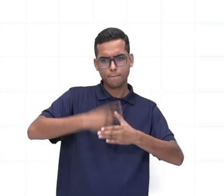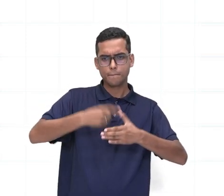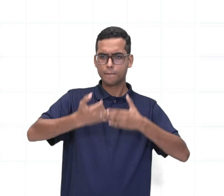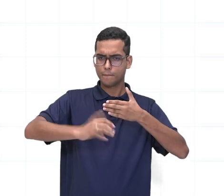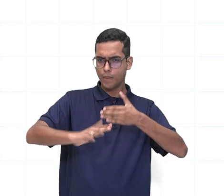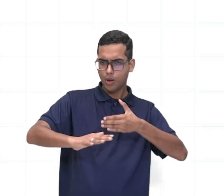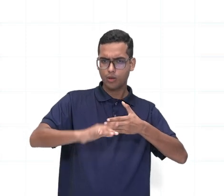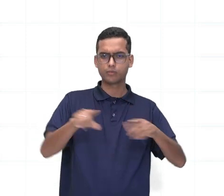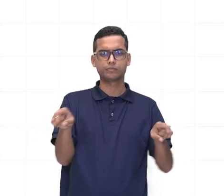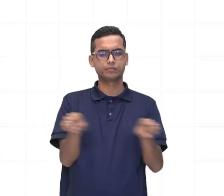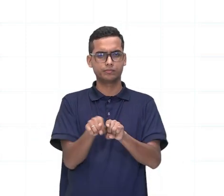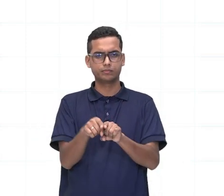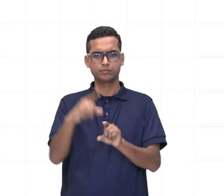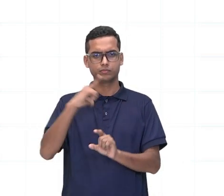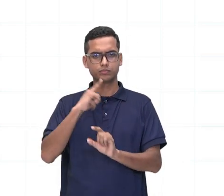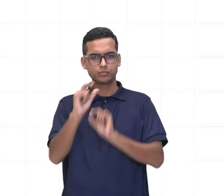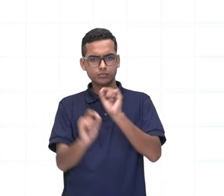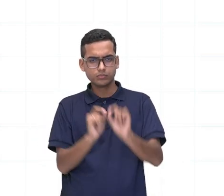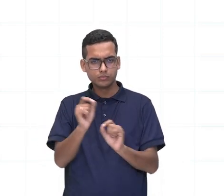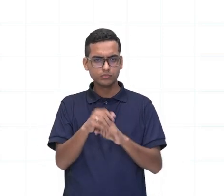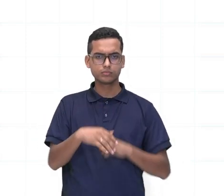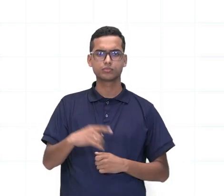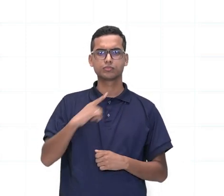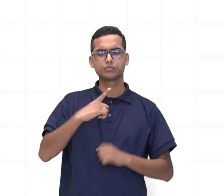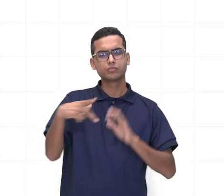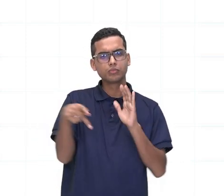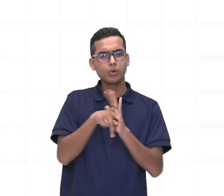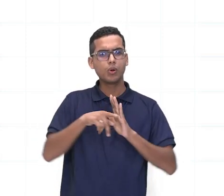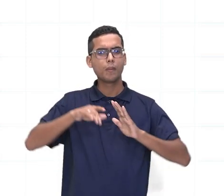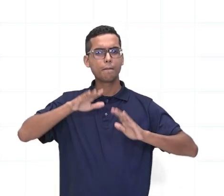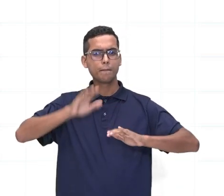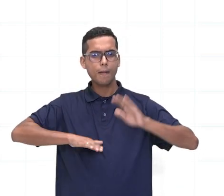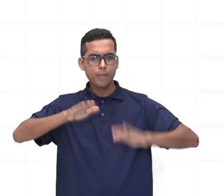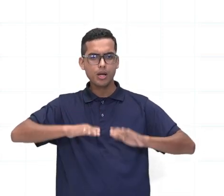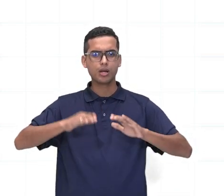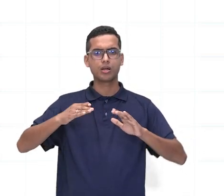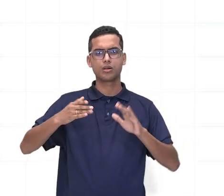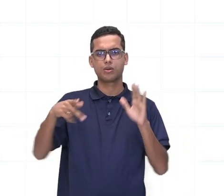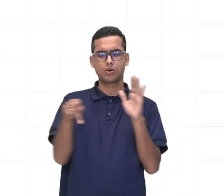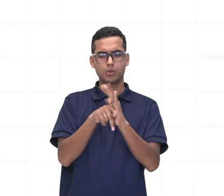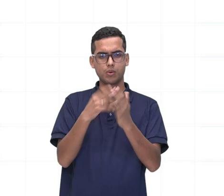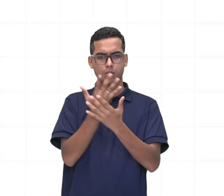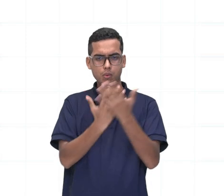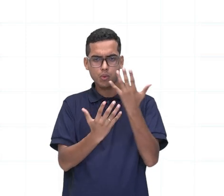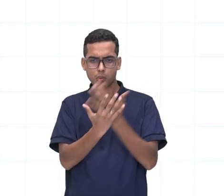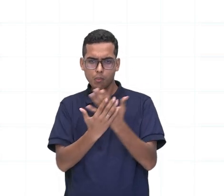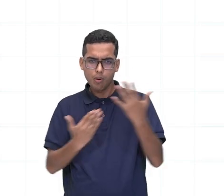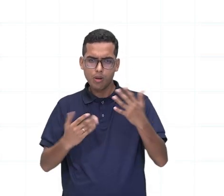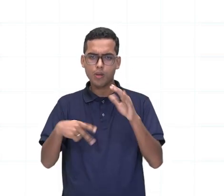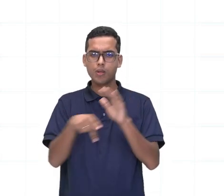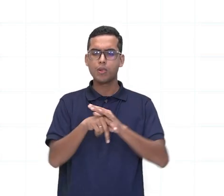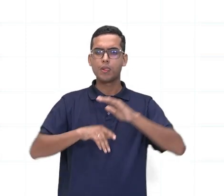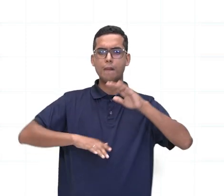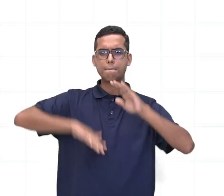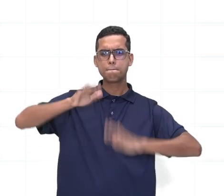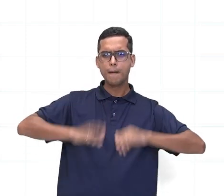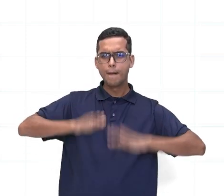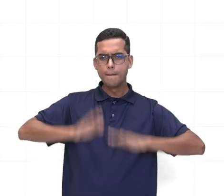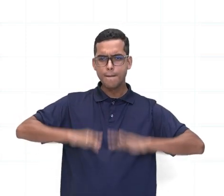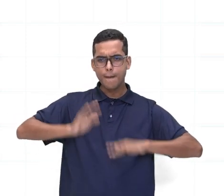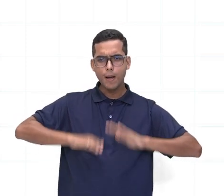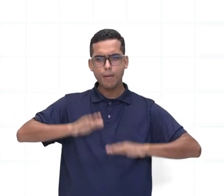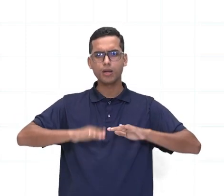esticada e é gerado por percussão, por meio do impacto das mãos do músico ou